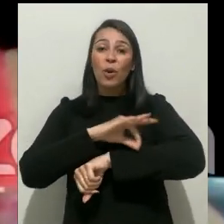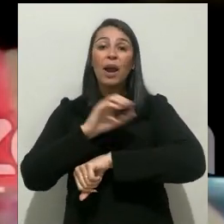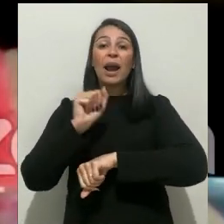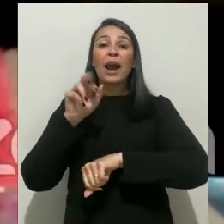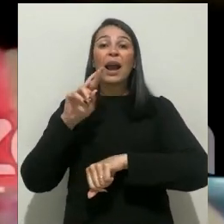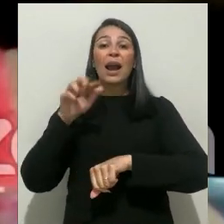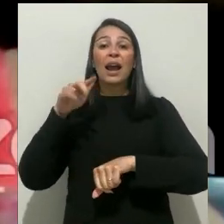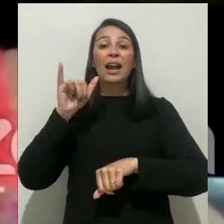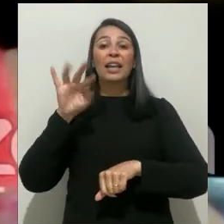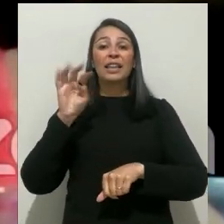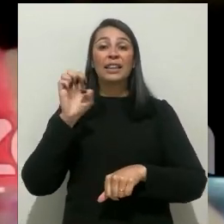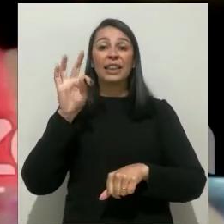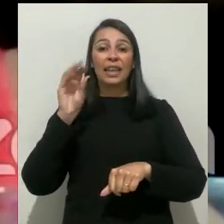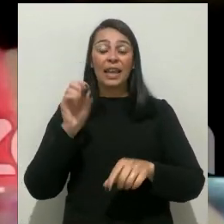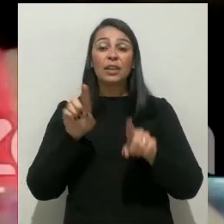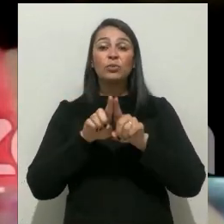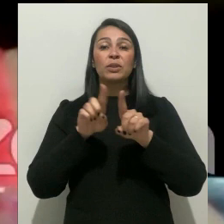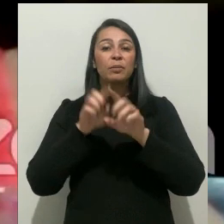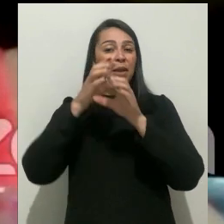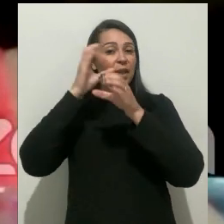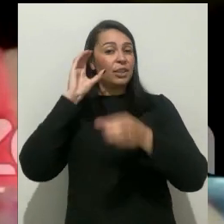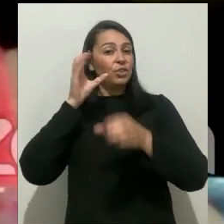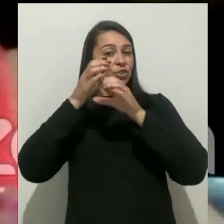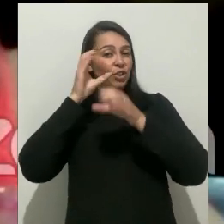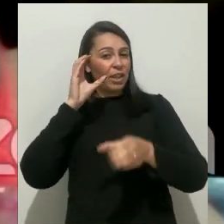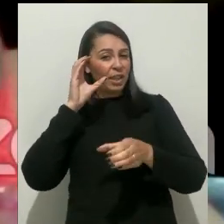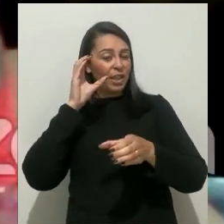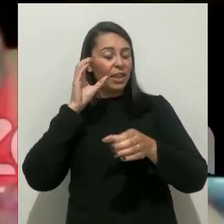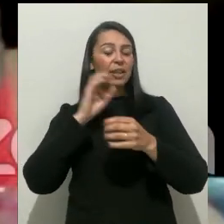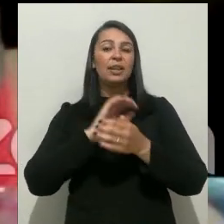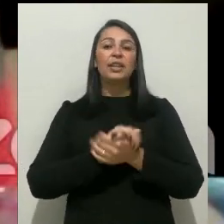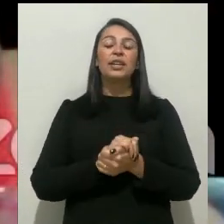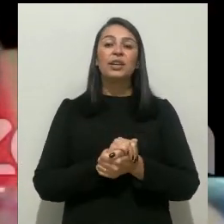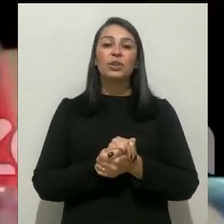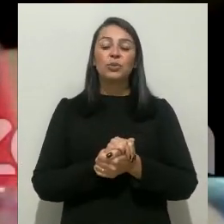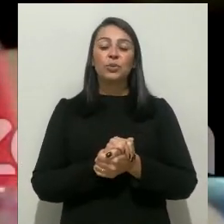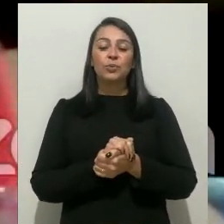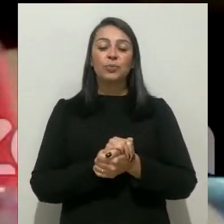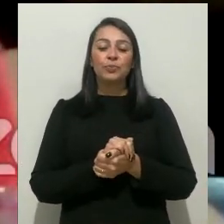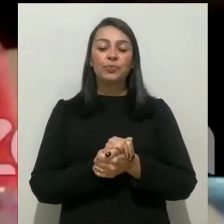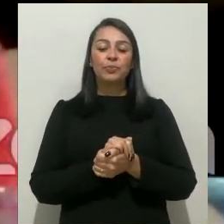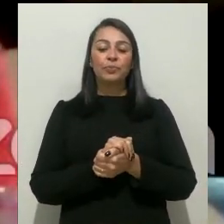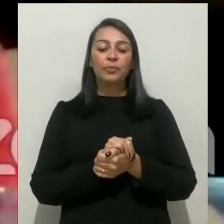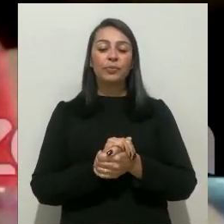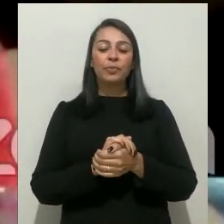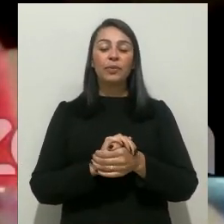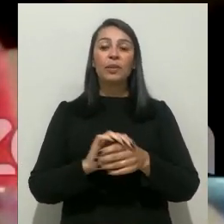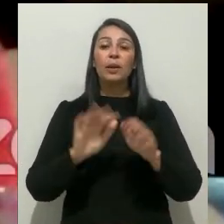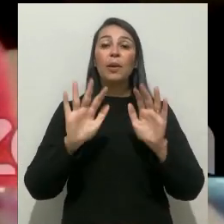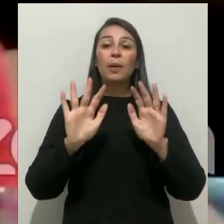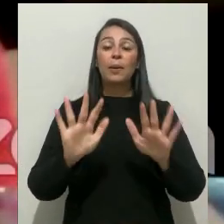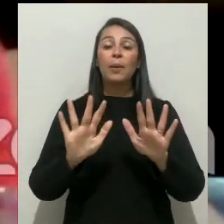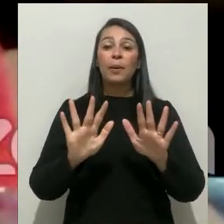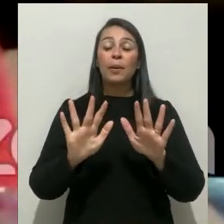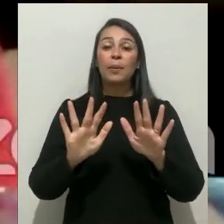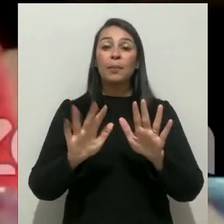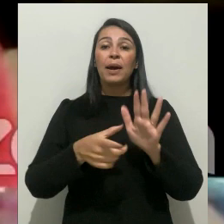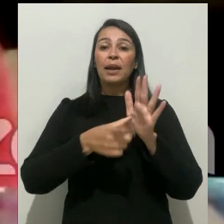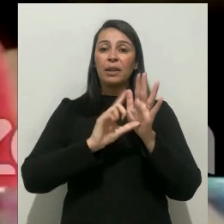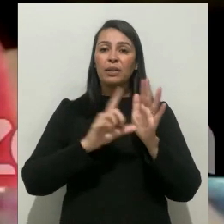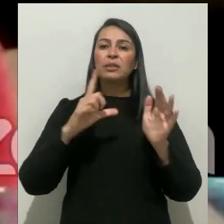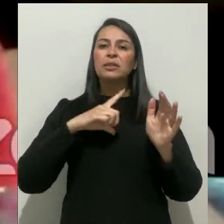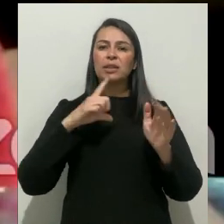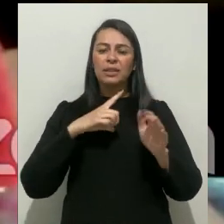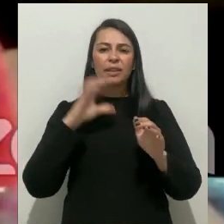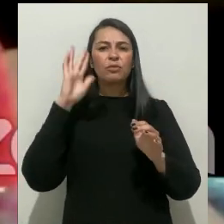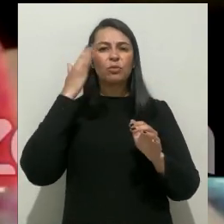Heitor engenheiro. Naquela época, a gente tinha formação de engenheiros arquitetos, né? Hoje, isso é separado. Mas, antes disso, o Heitor teve